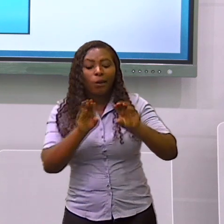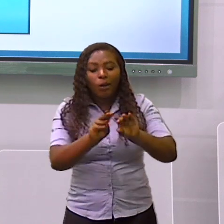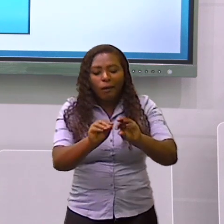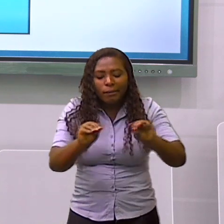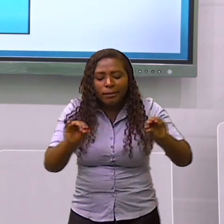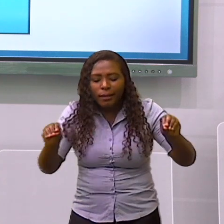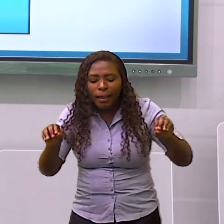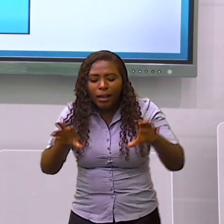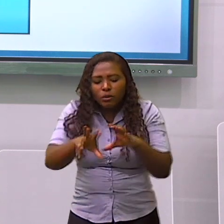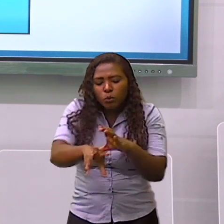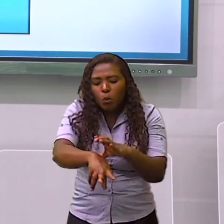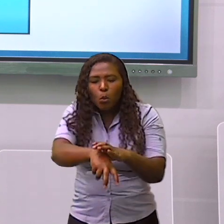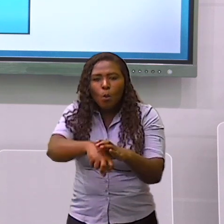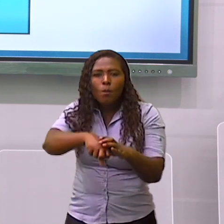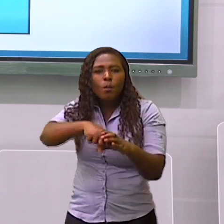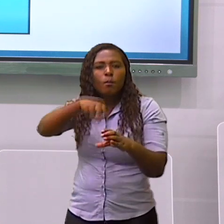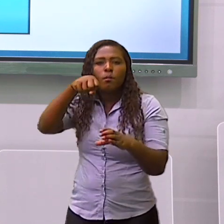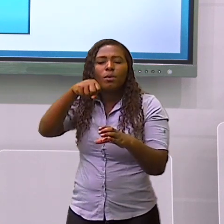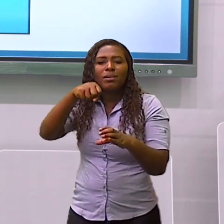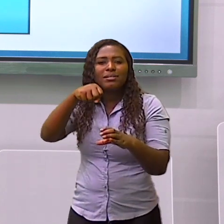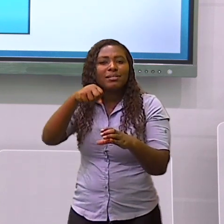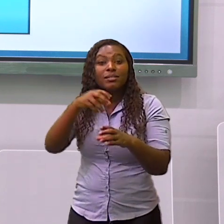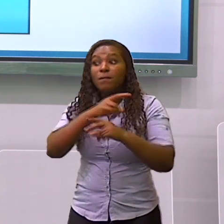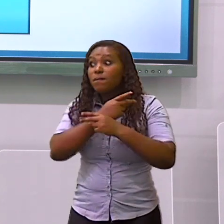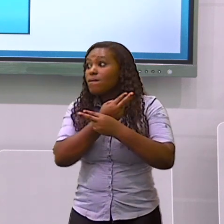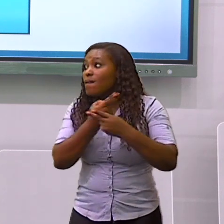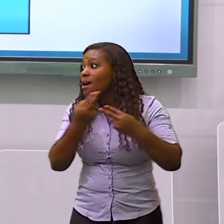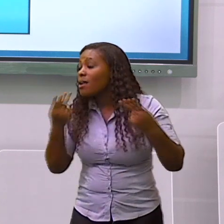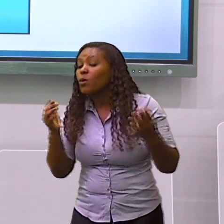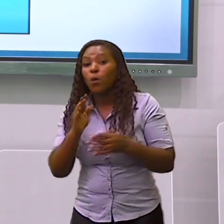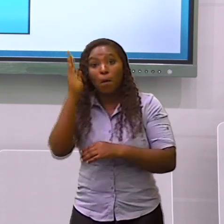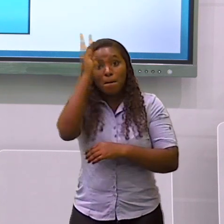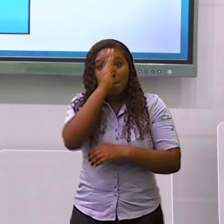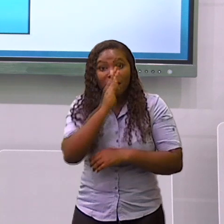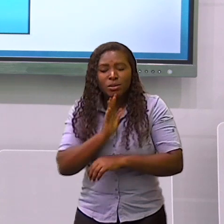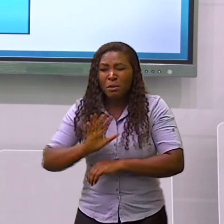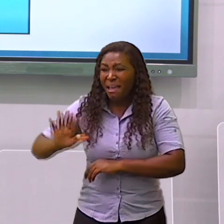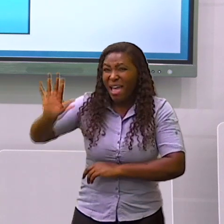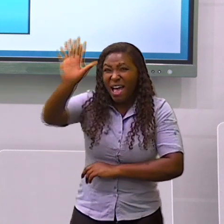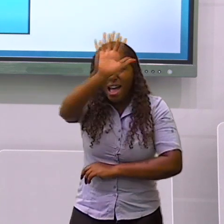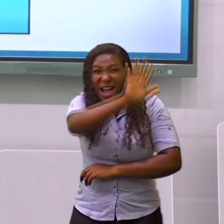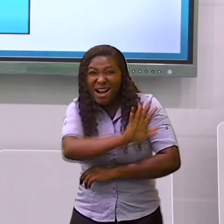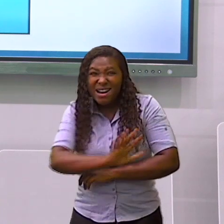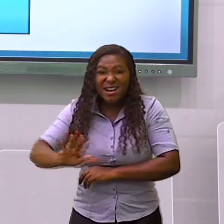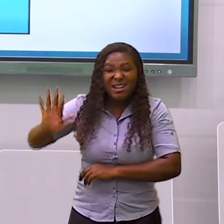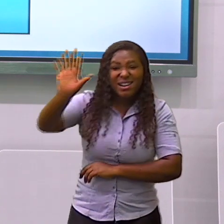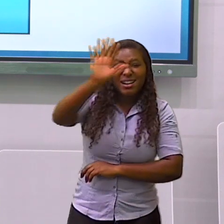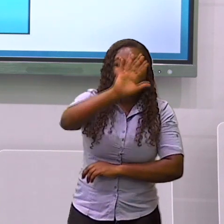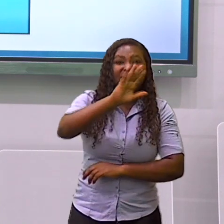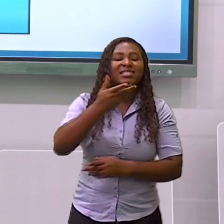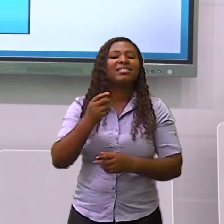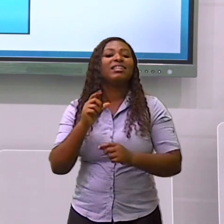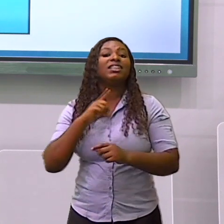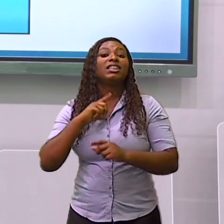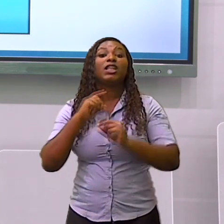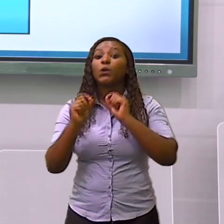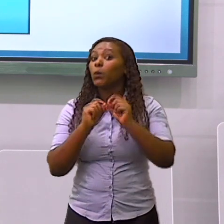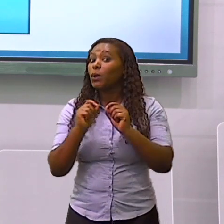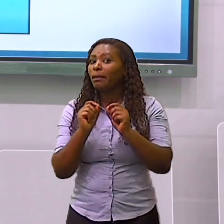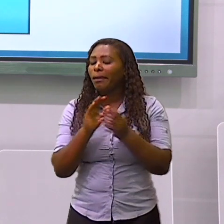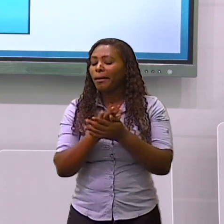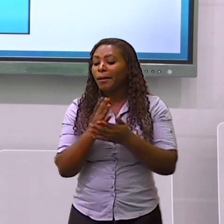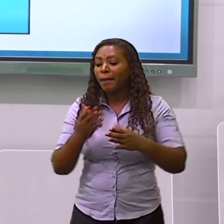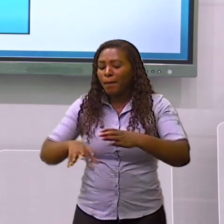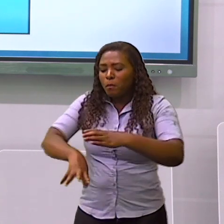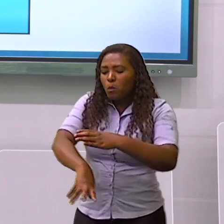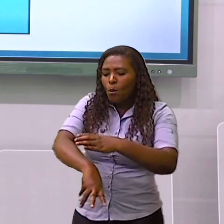territorial muito grande e possui um potencial no setor de mineração.